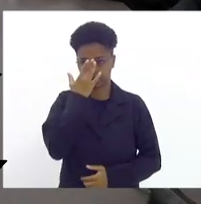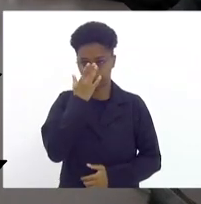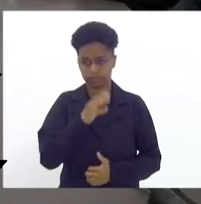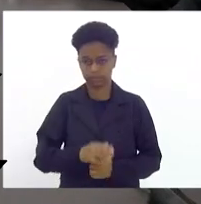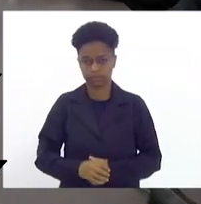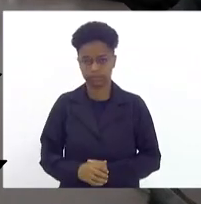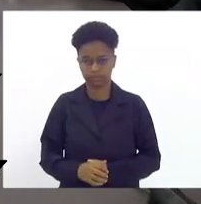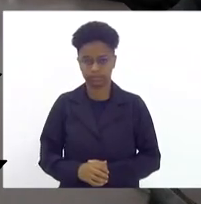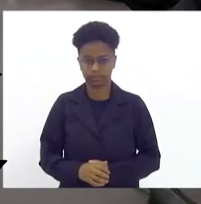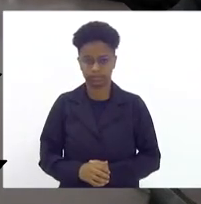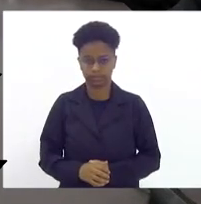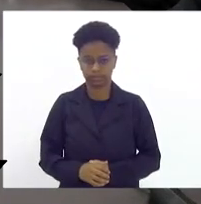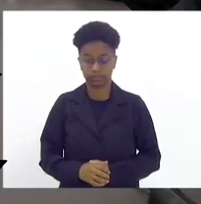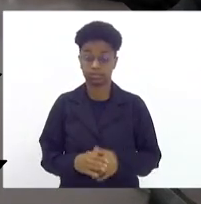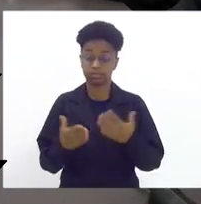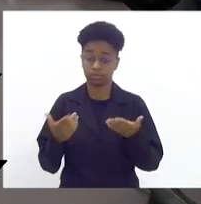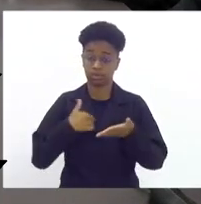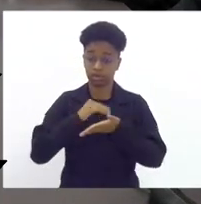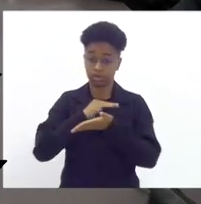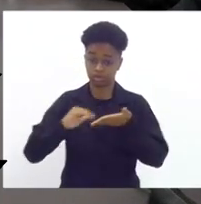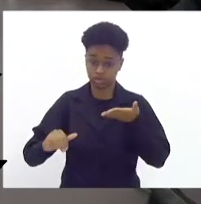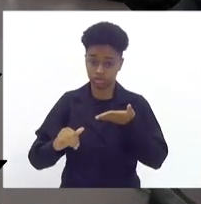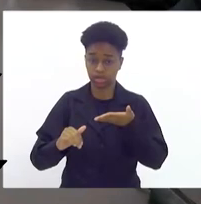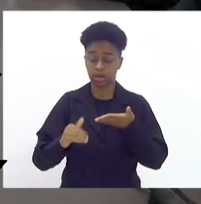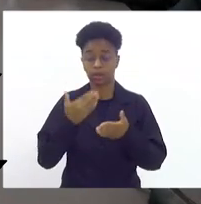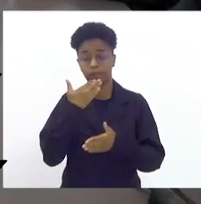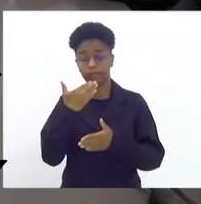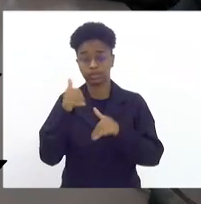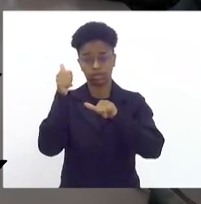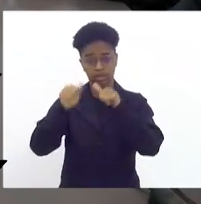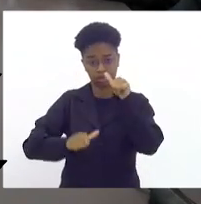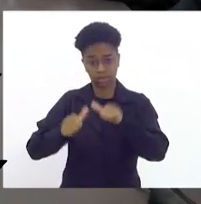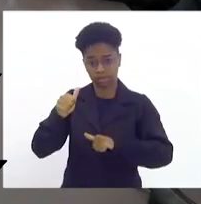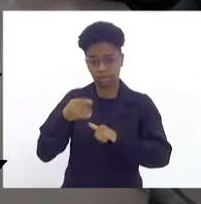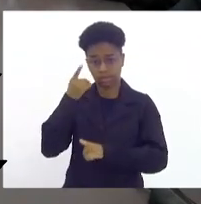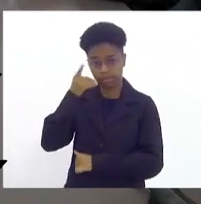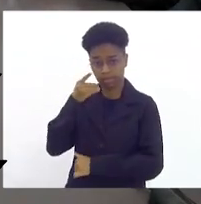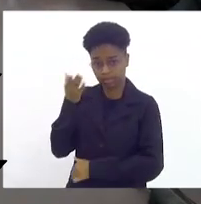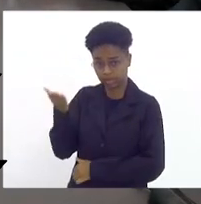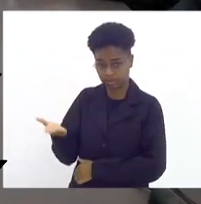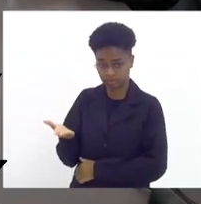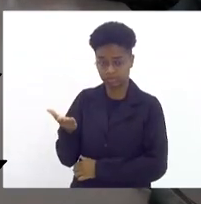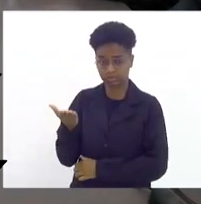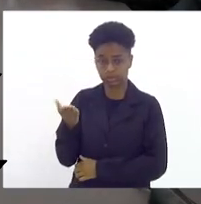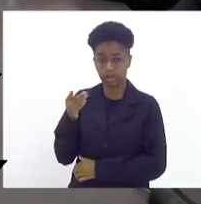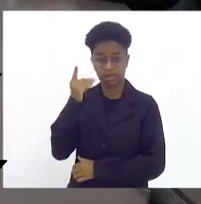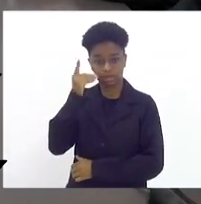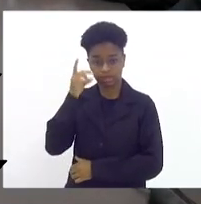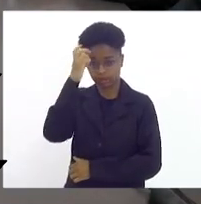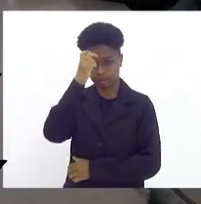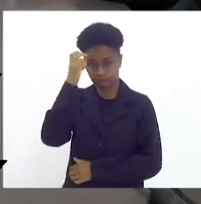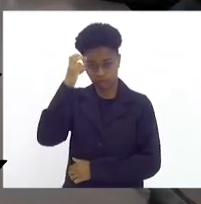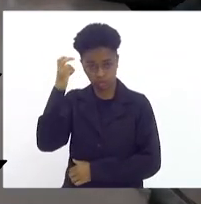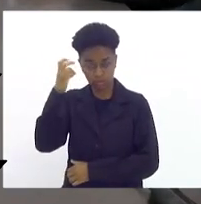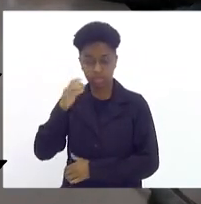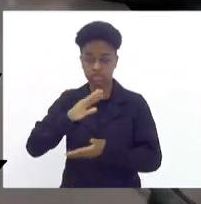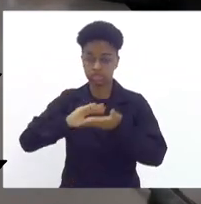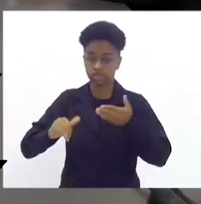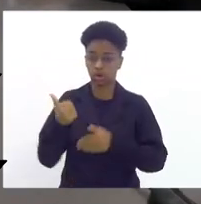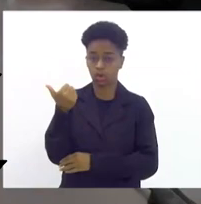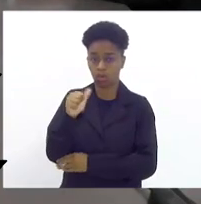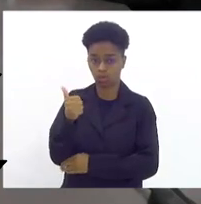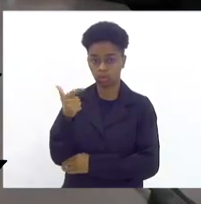Então, vou retirar a pedido de vista da deputada titular da CCJ, deputada Verônica, os itens